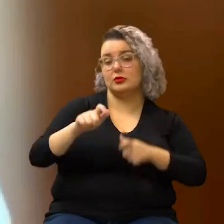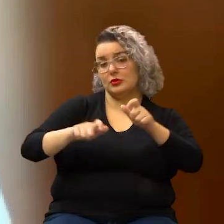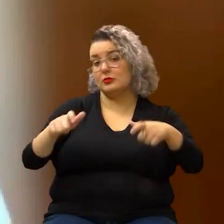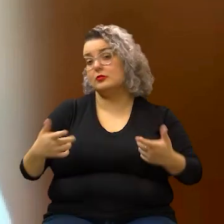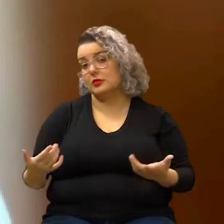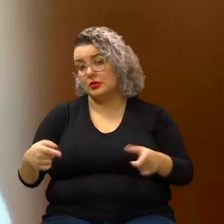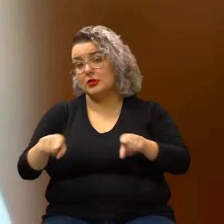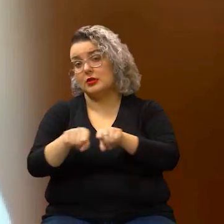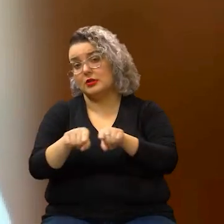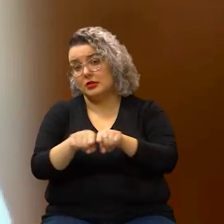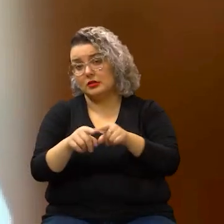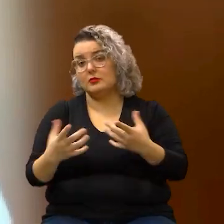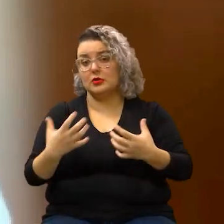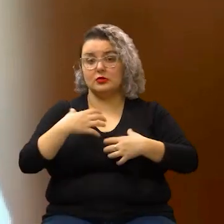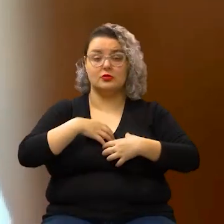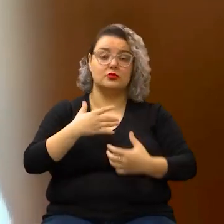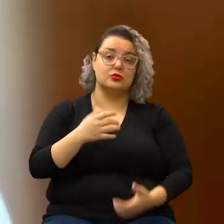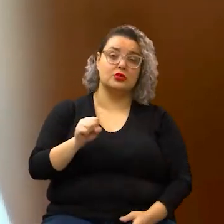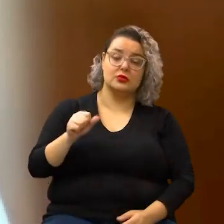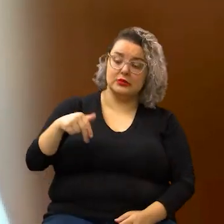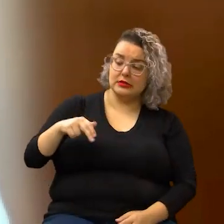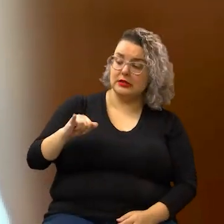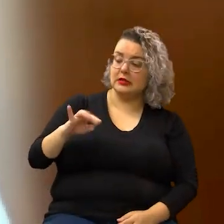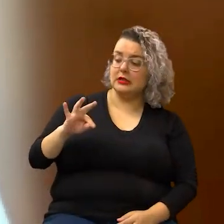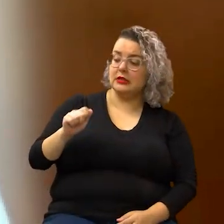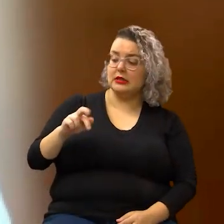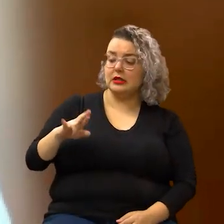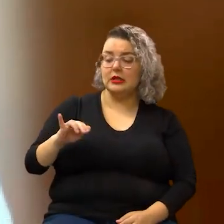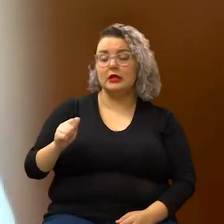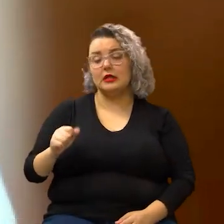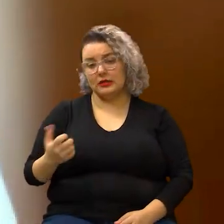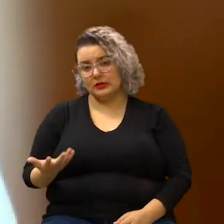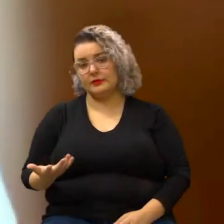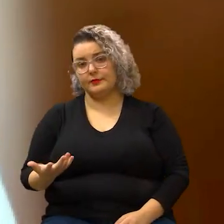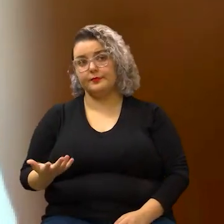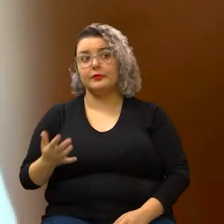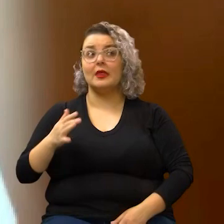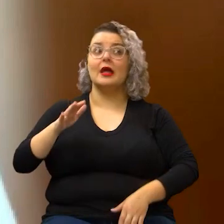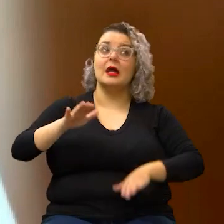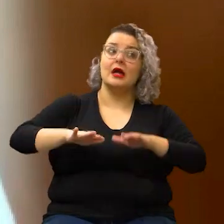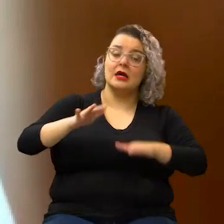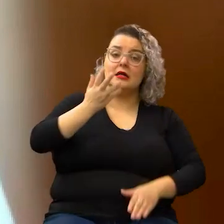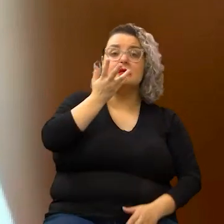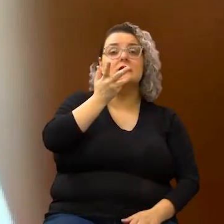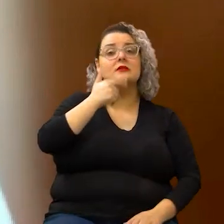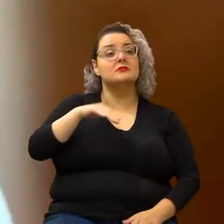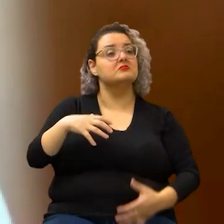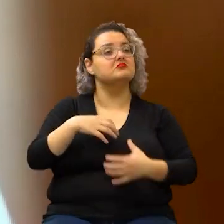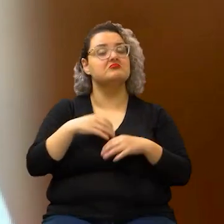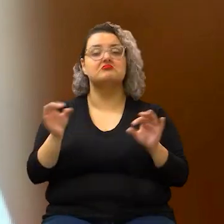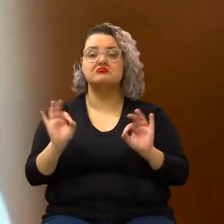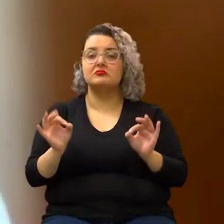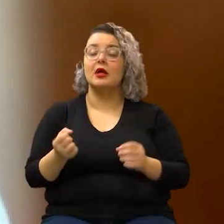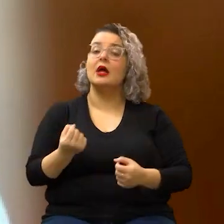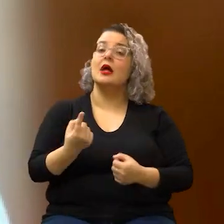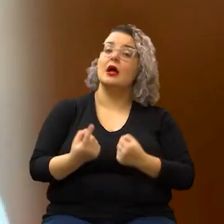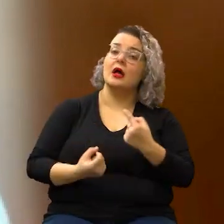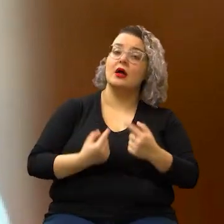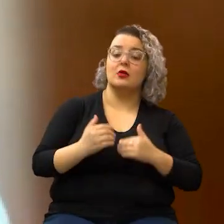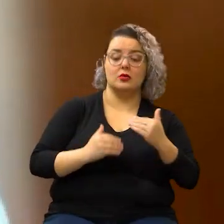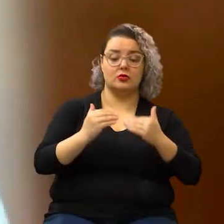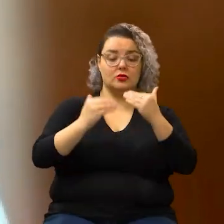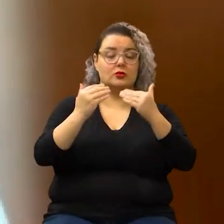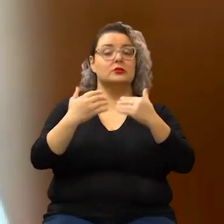socioeconômicas e até das condições sanitárias. Muitas vezes as crianças são assintomáticas,